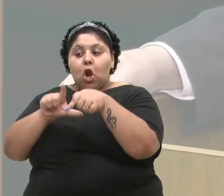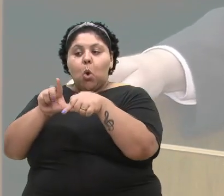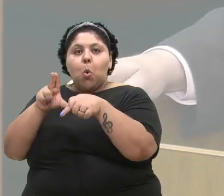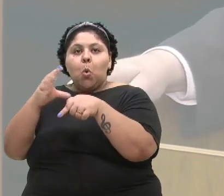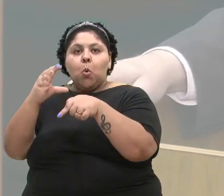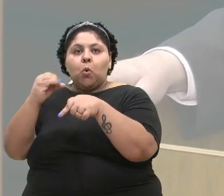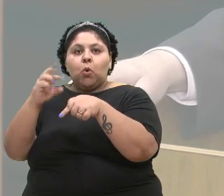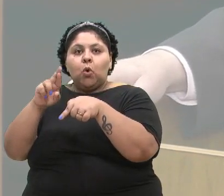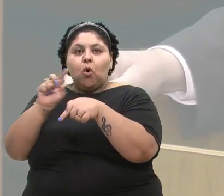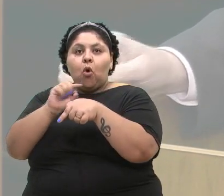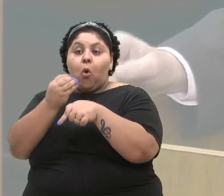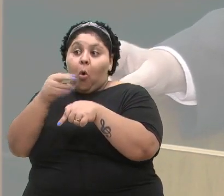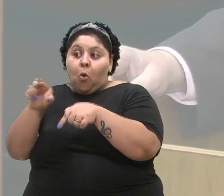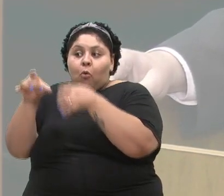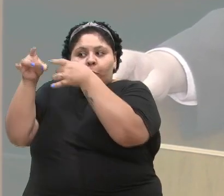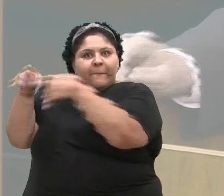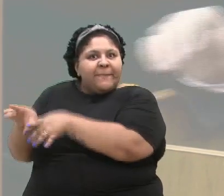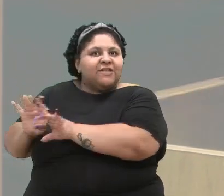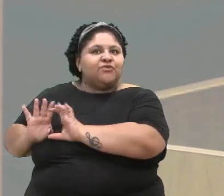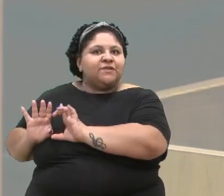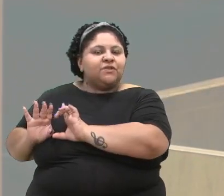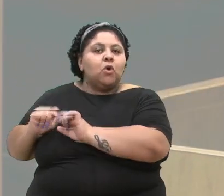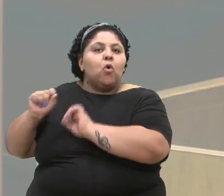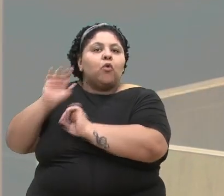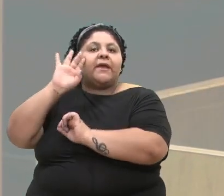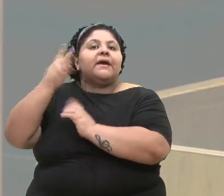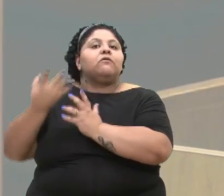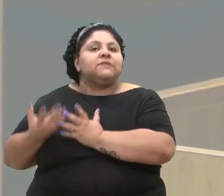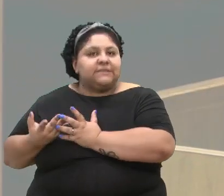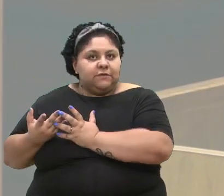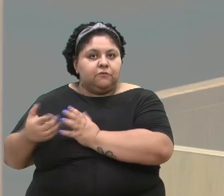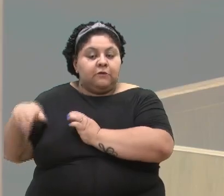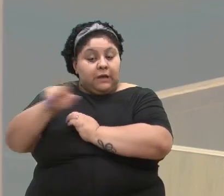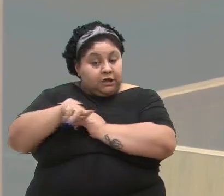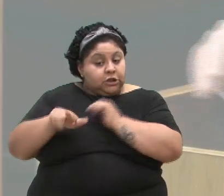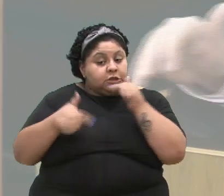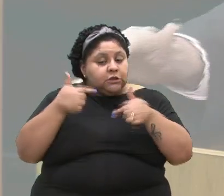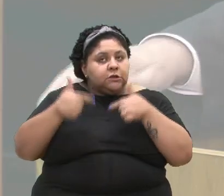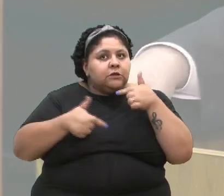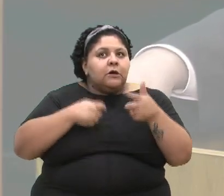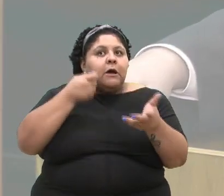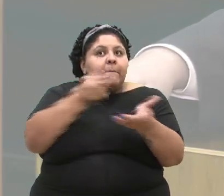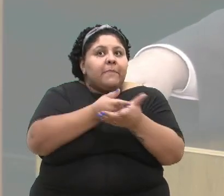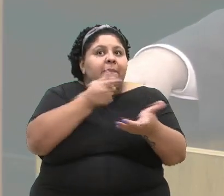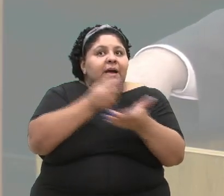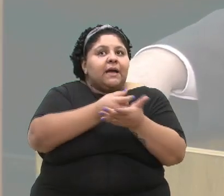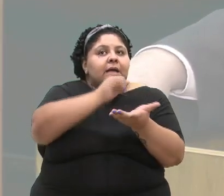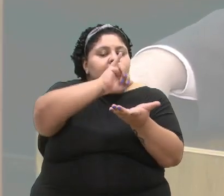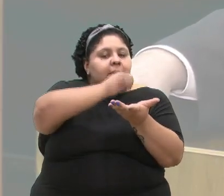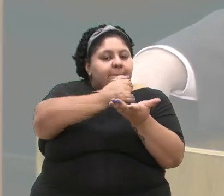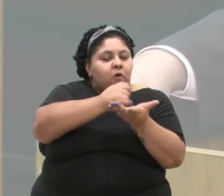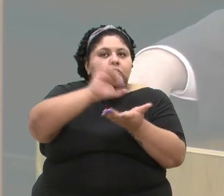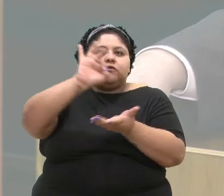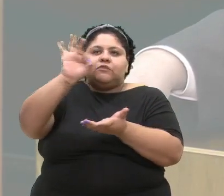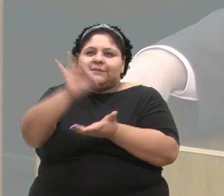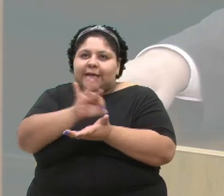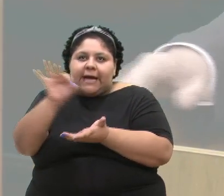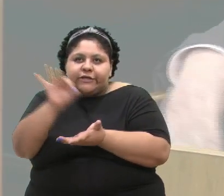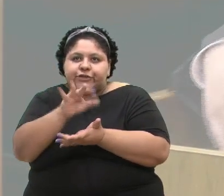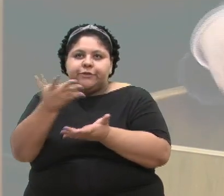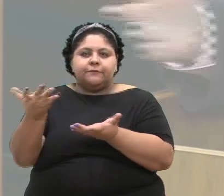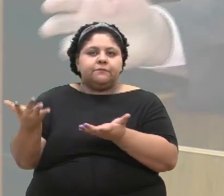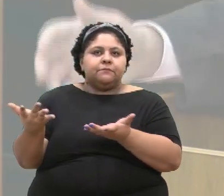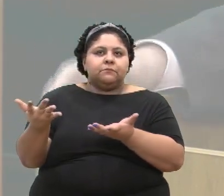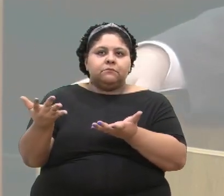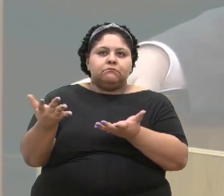prejuízo. O que está acontecendo? A gente está trabalhando para pagar impostos, para pagar taxas, para pagar